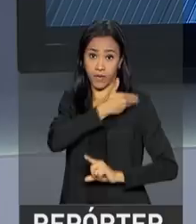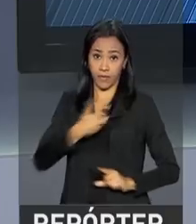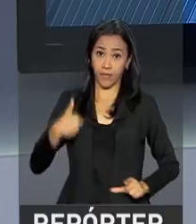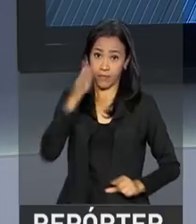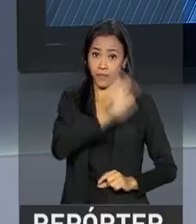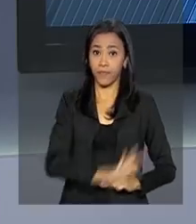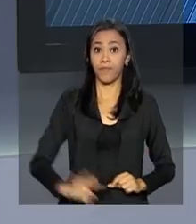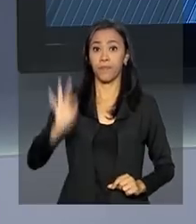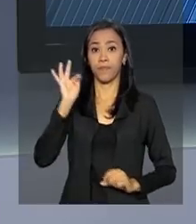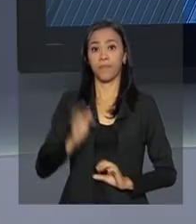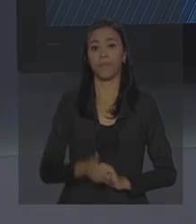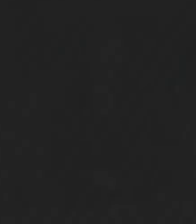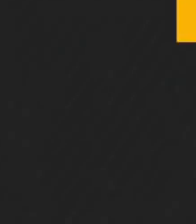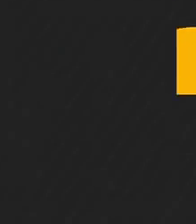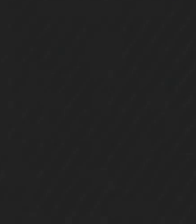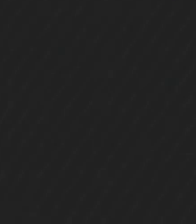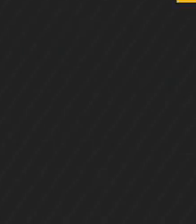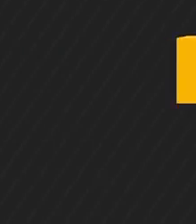federal